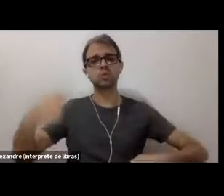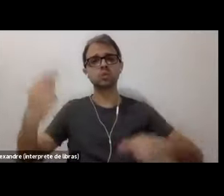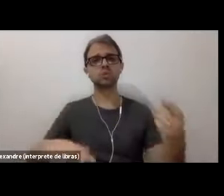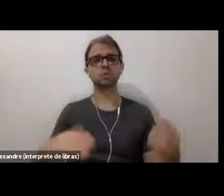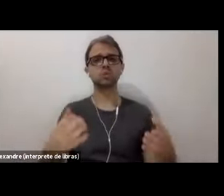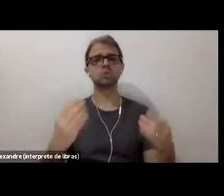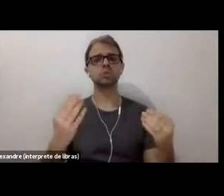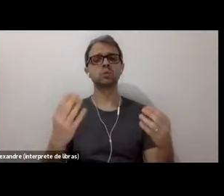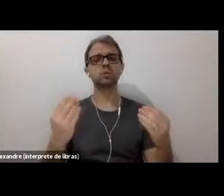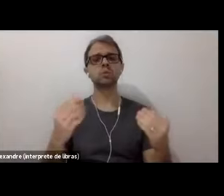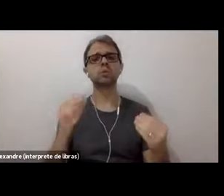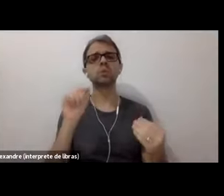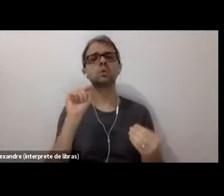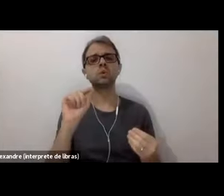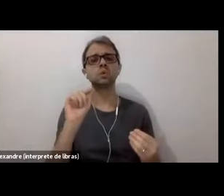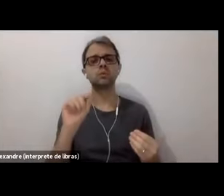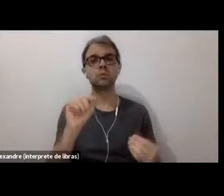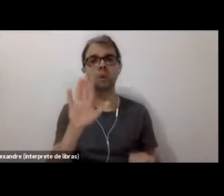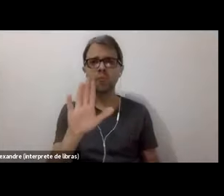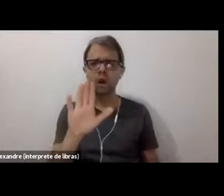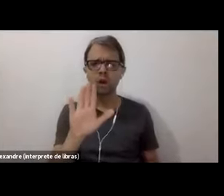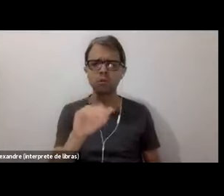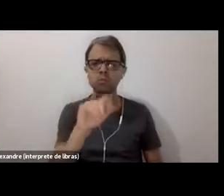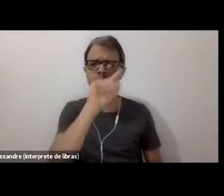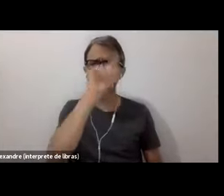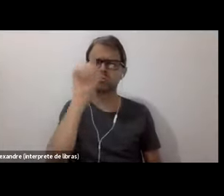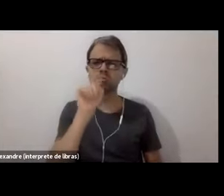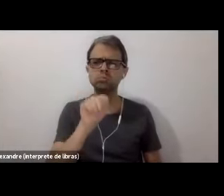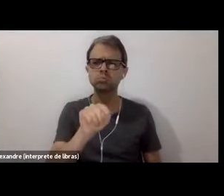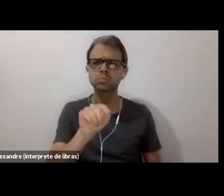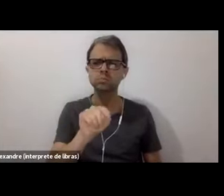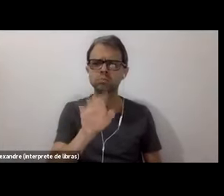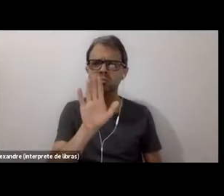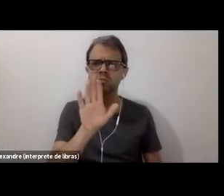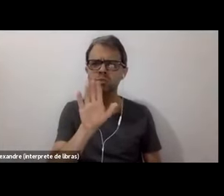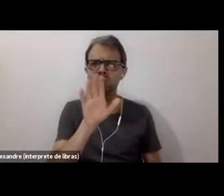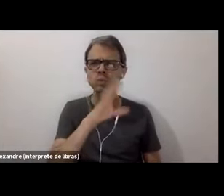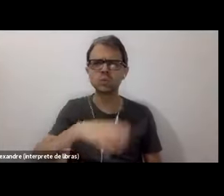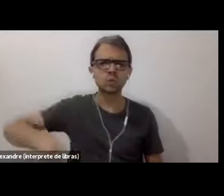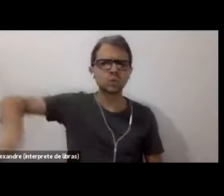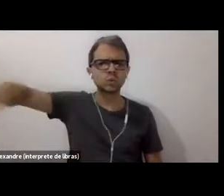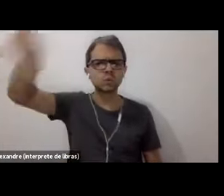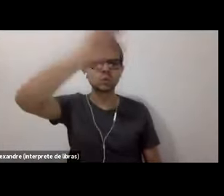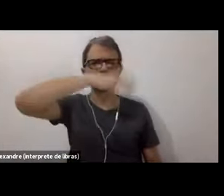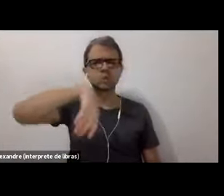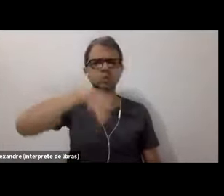os municípios, será que todos os estados estão preparados para esse retorno?